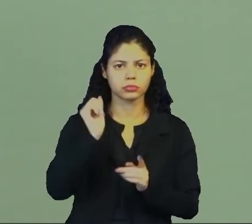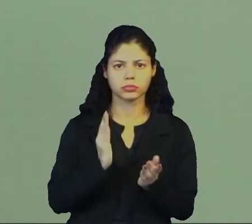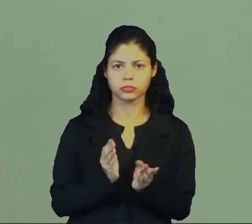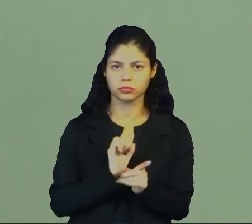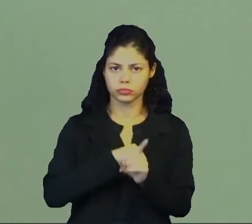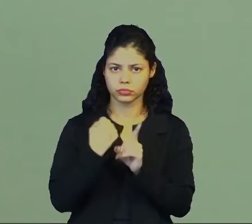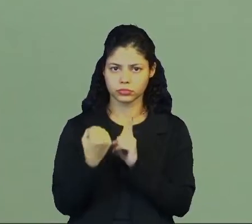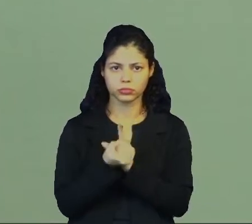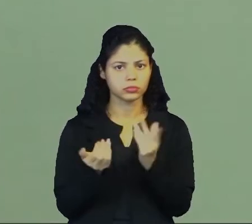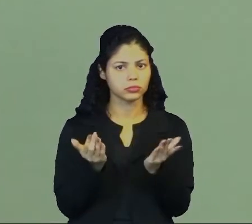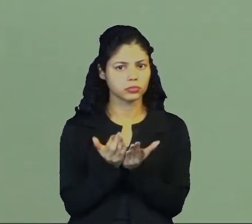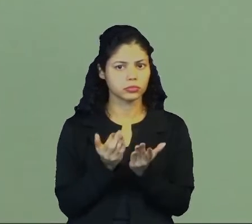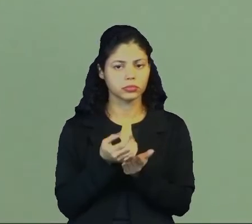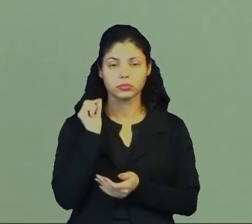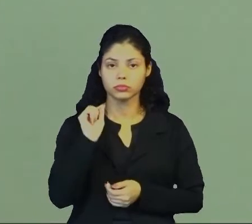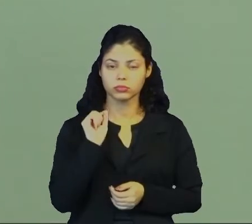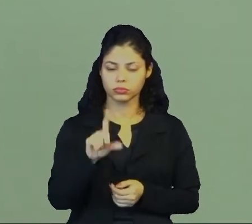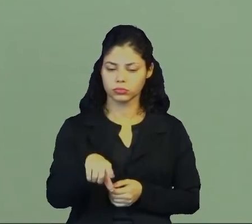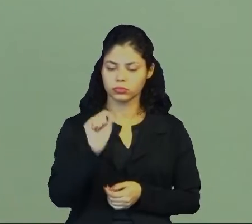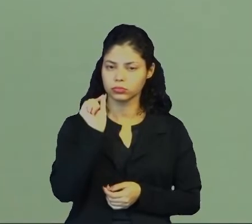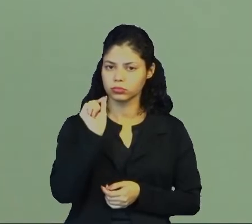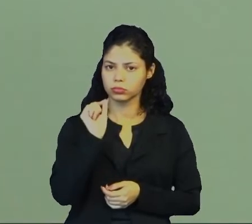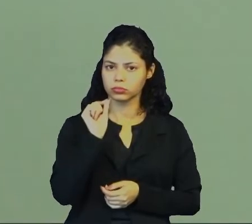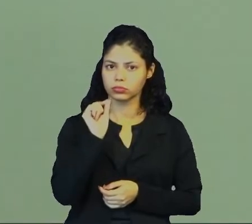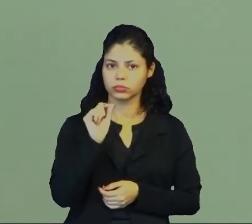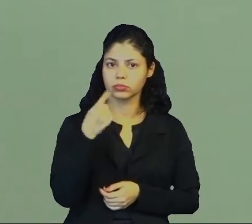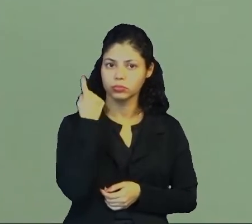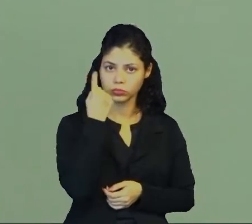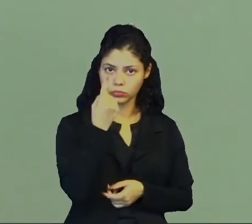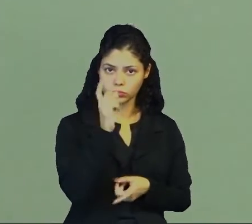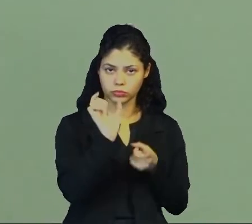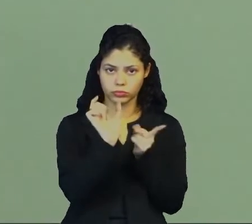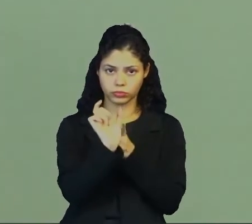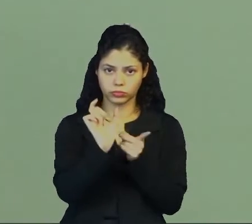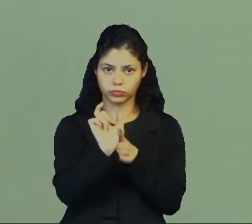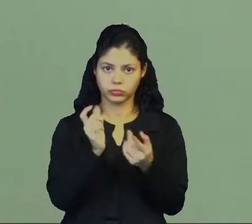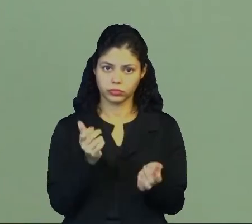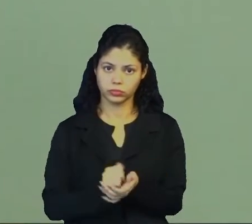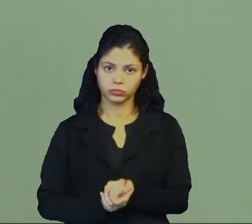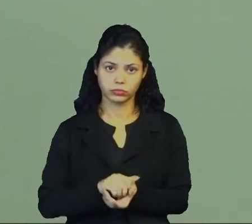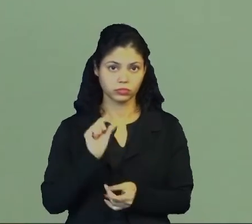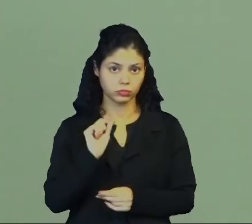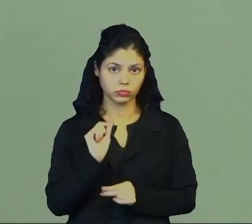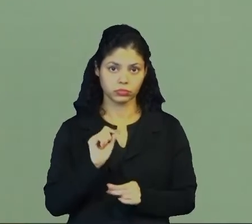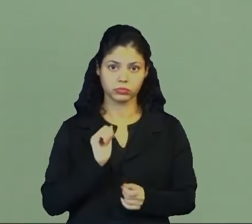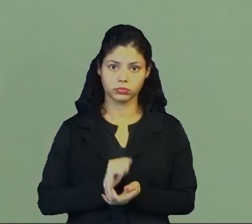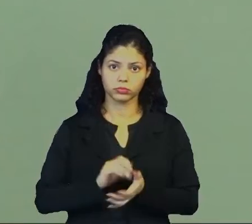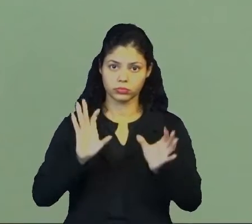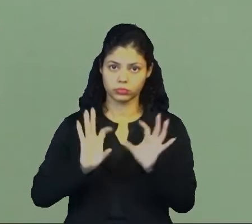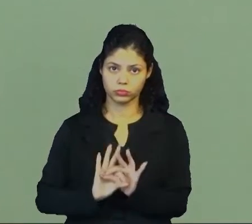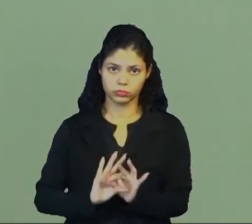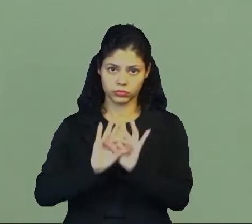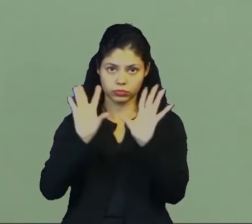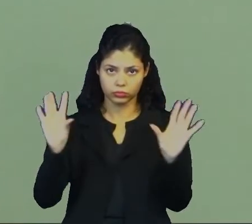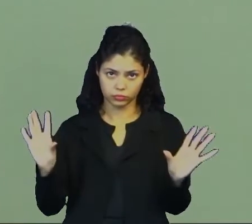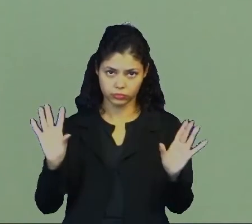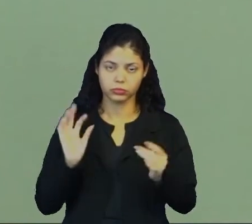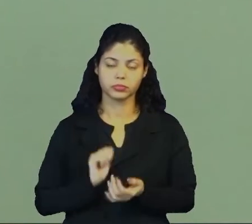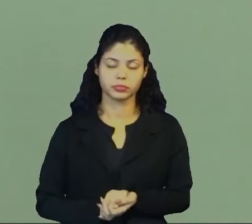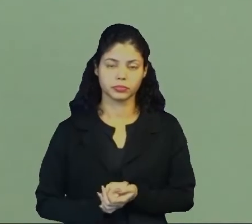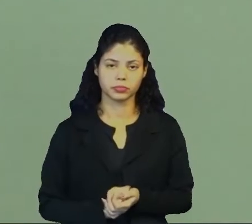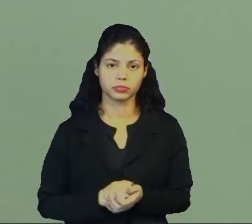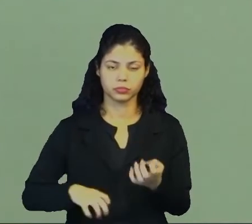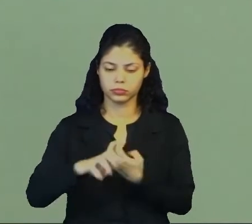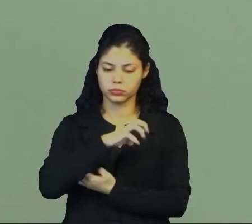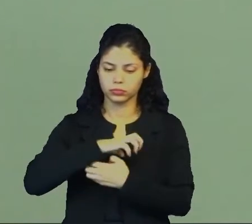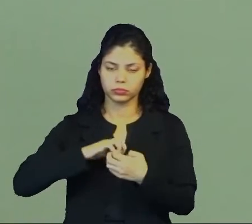cristã. E se a gente fosse definir, né, em uma palavra só, eu definiria em liberdade.